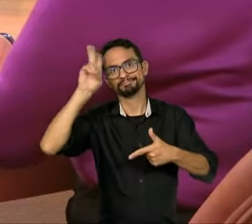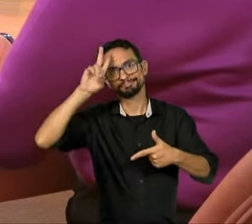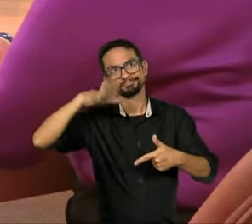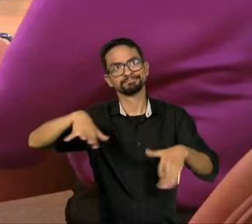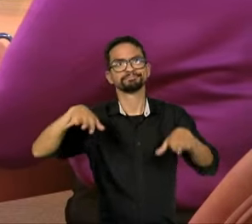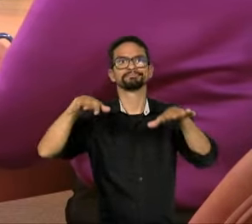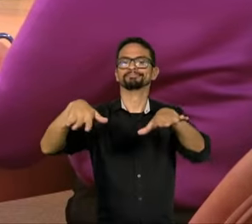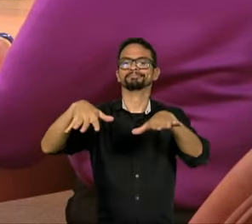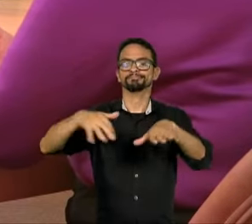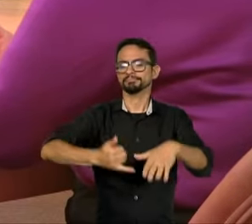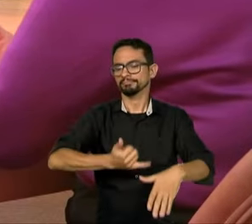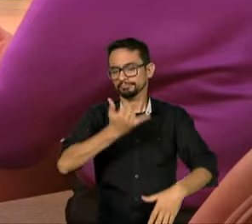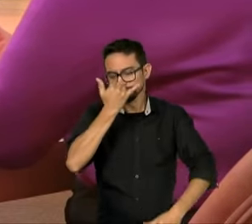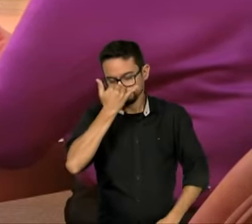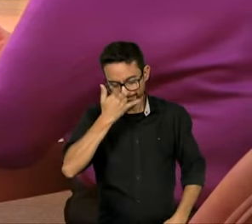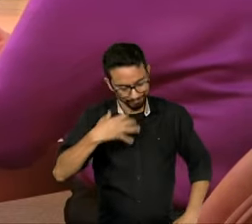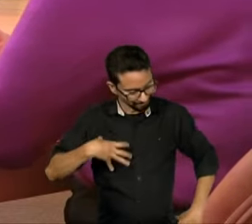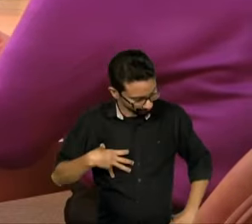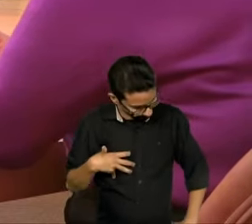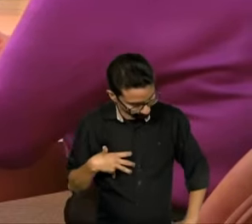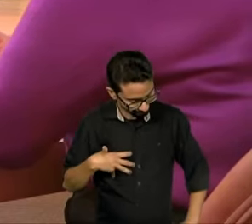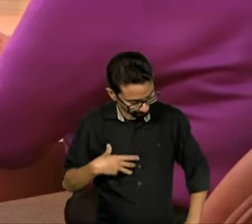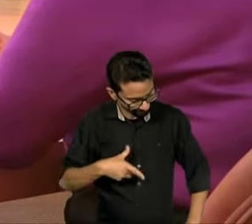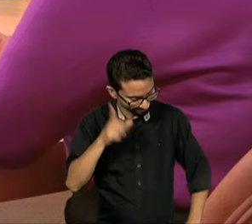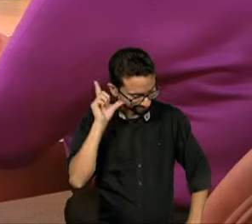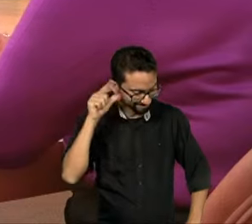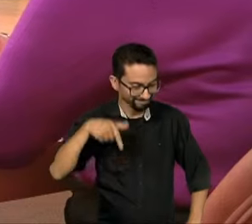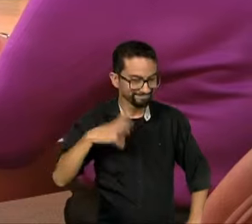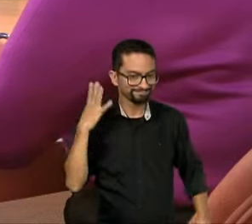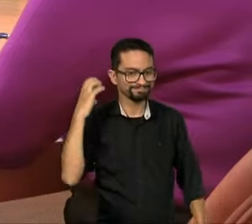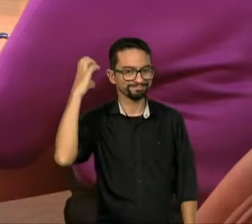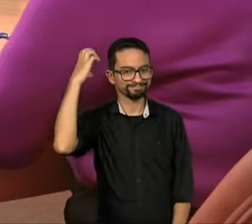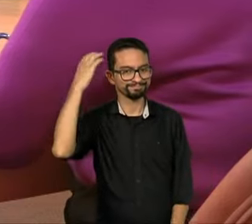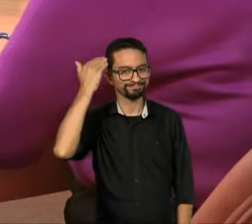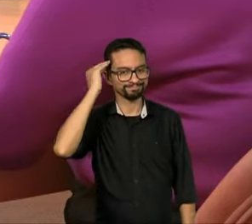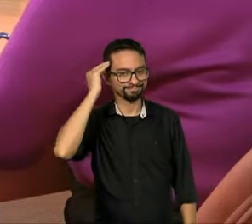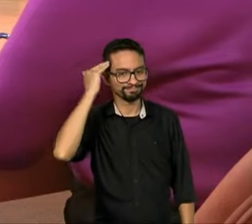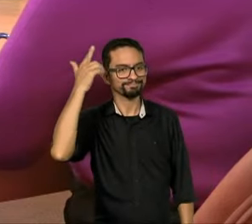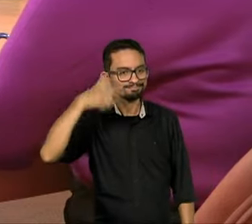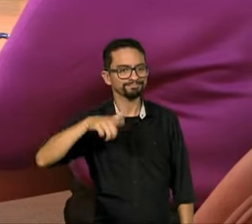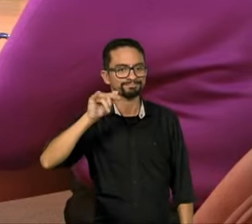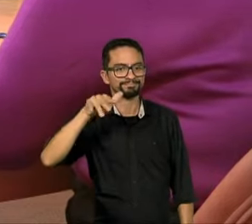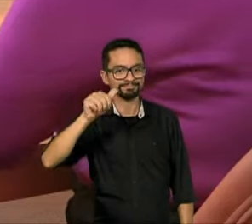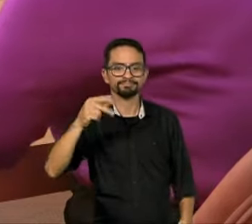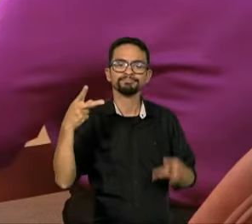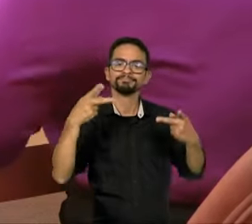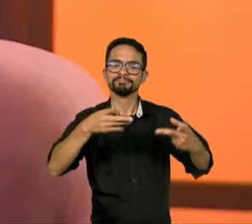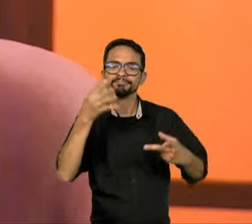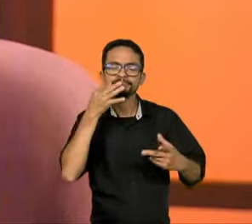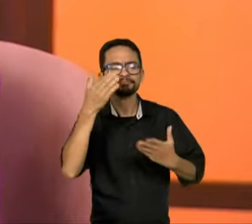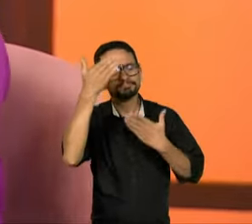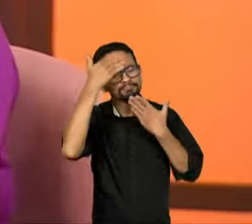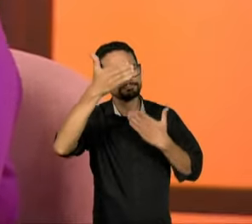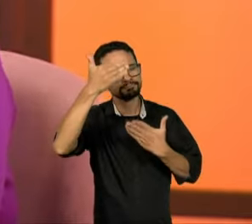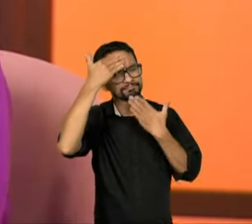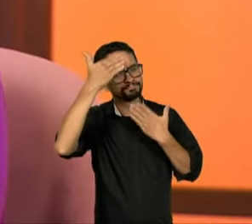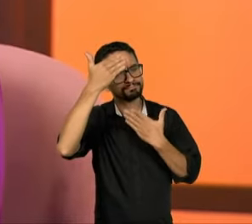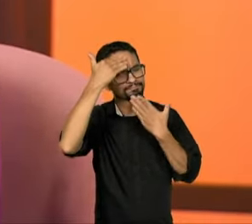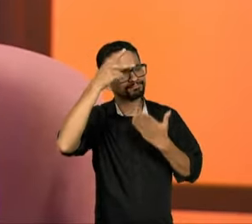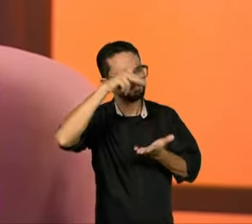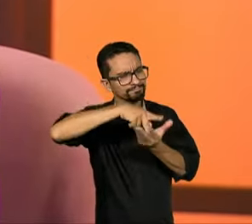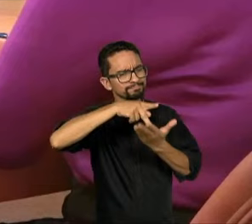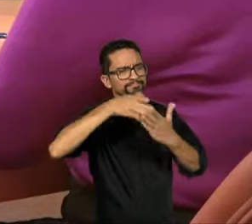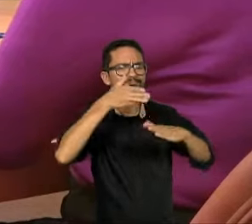essa barbárie que a gente passou ontem com Marielle, Andréia continua querendo vir para se colocar e te agradeço imensamente pela